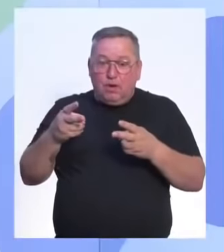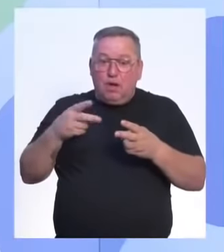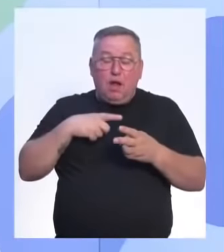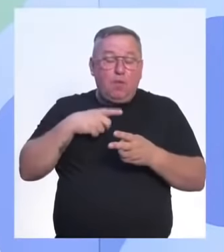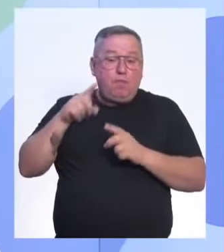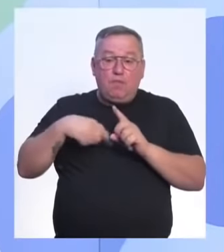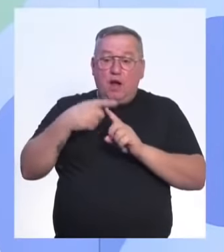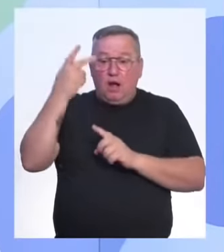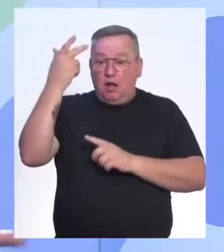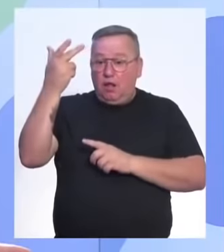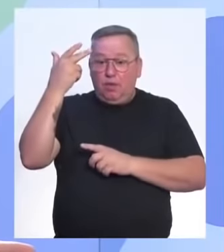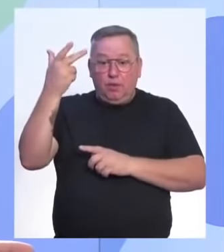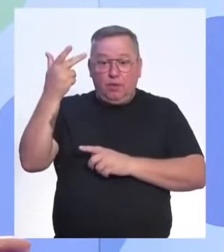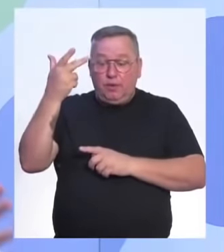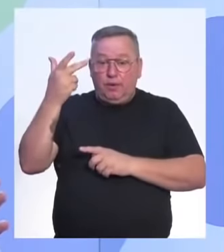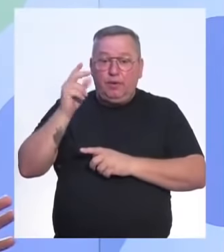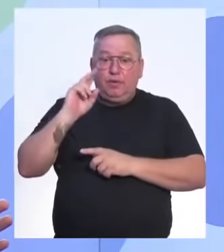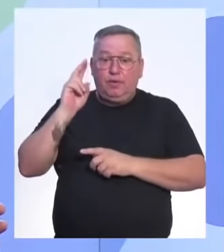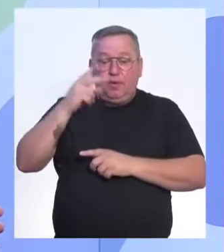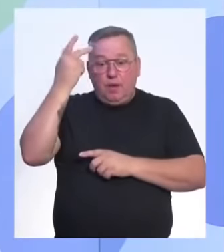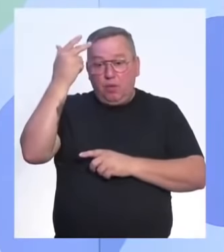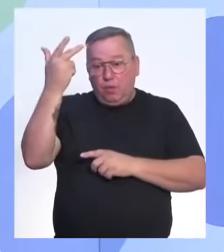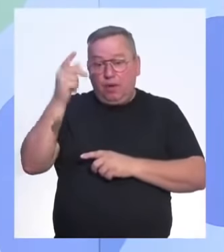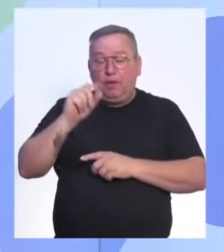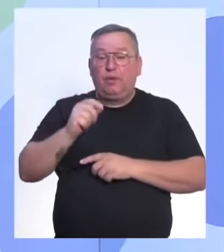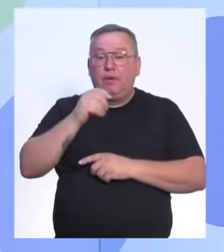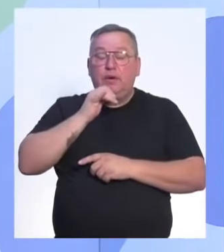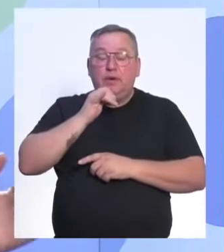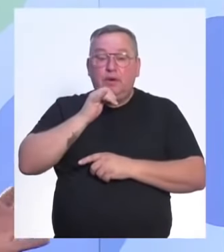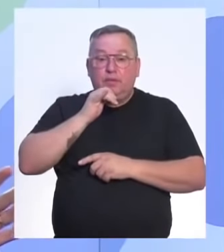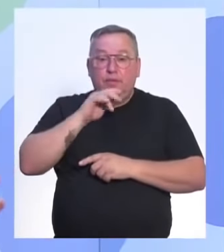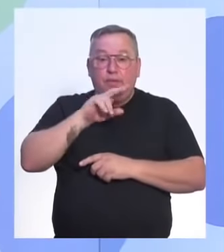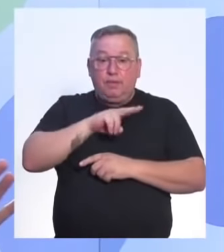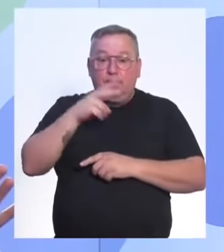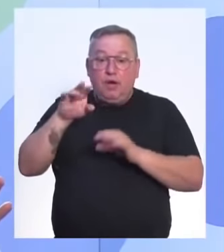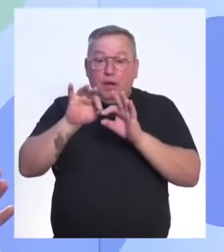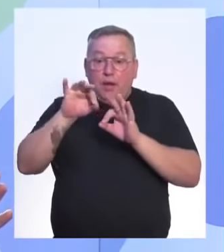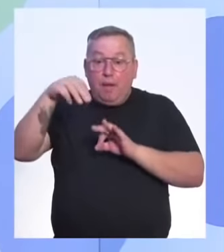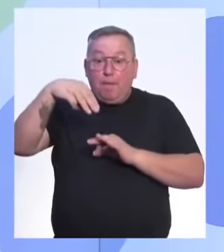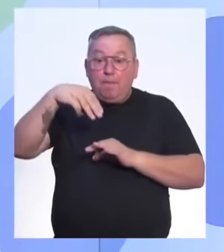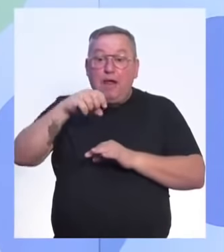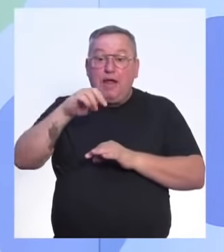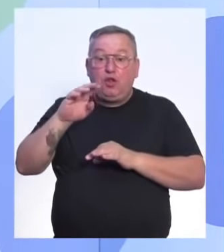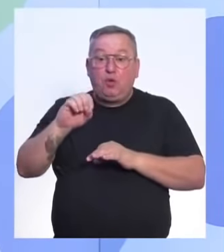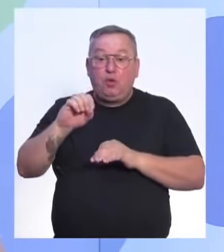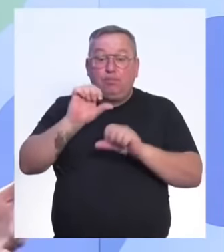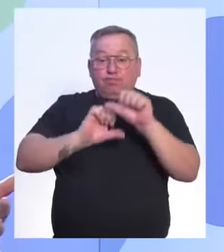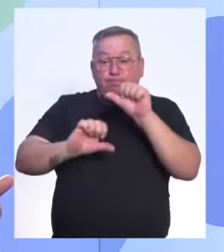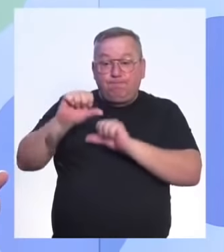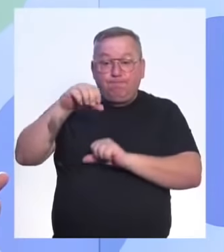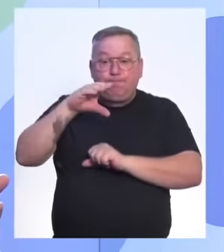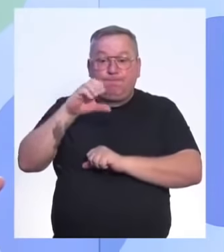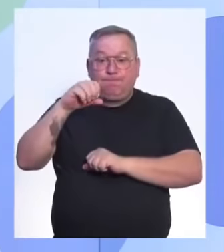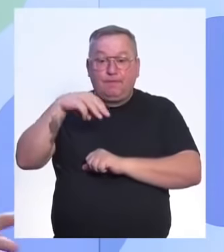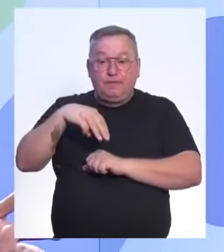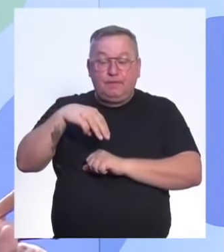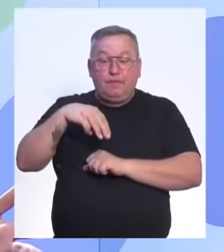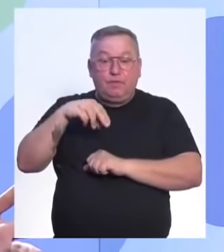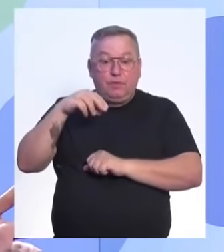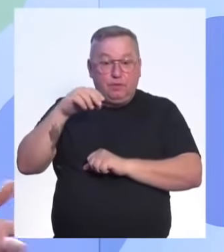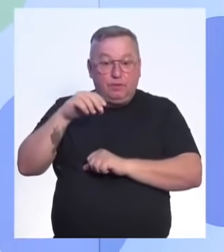Então, por exemplo, se você. Acho que o mais comum, vamos colocar lá, a conversão de metros para centímetros. Então, se você tem uma régua